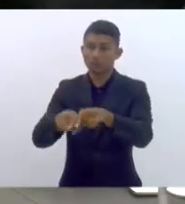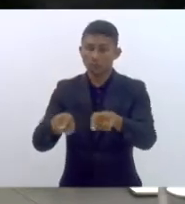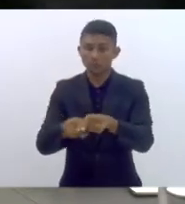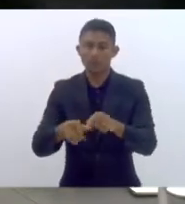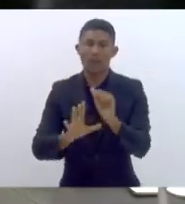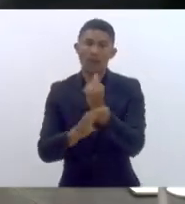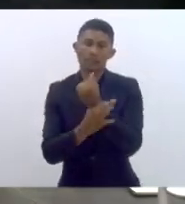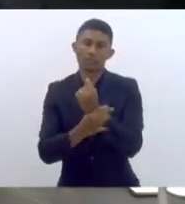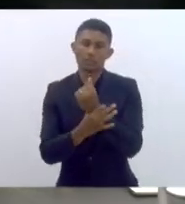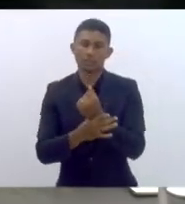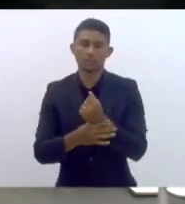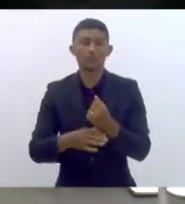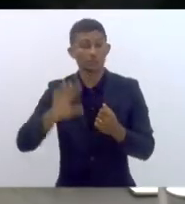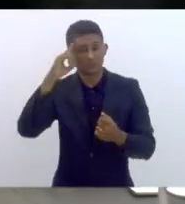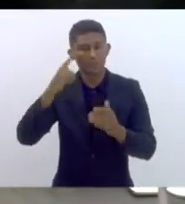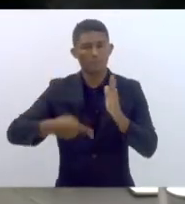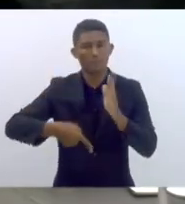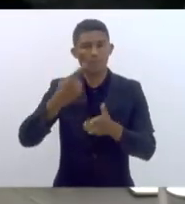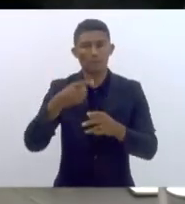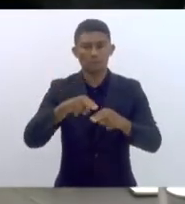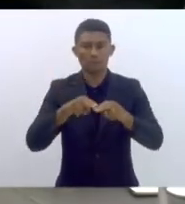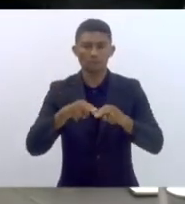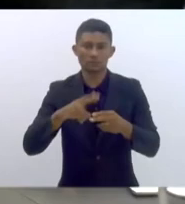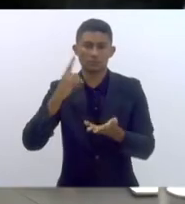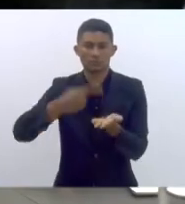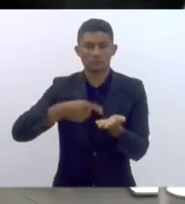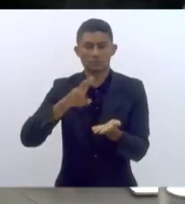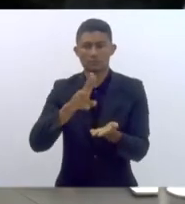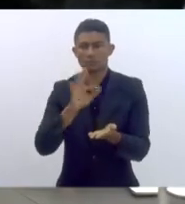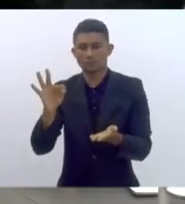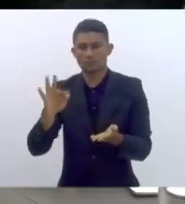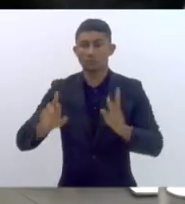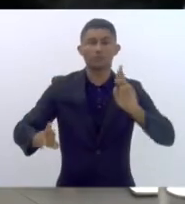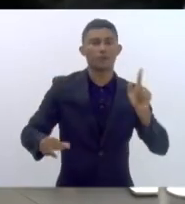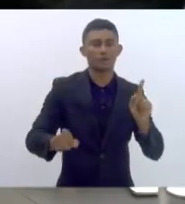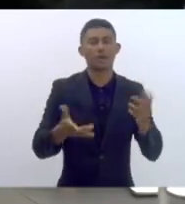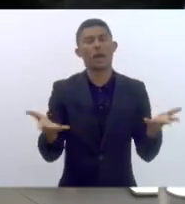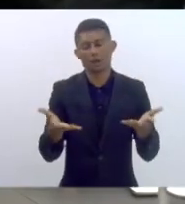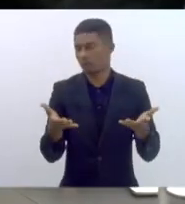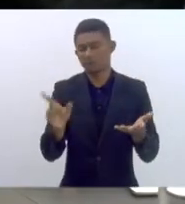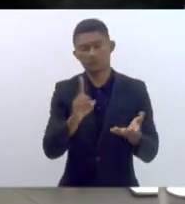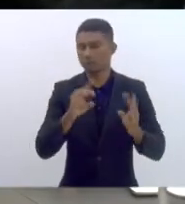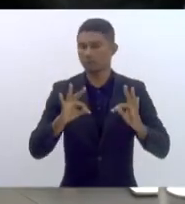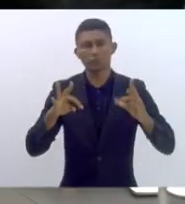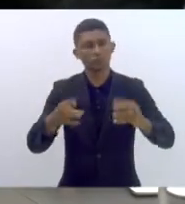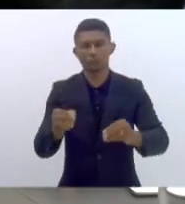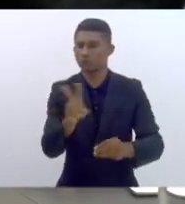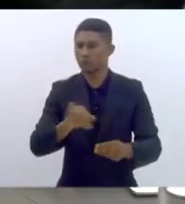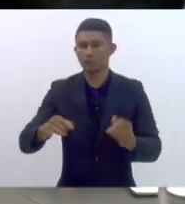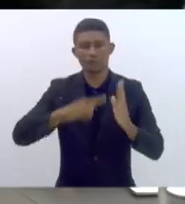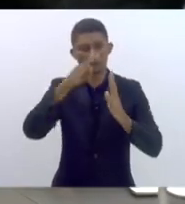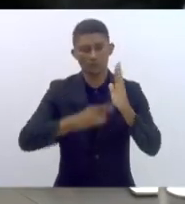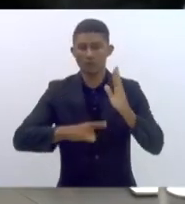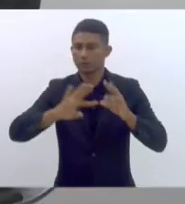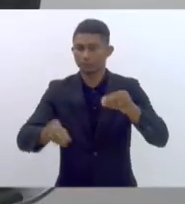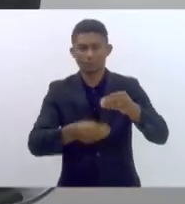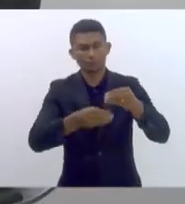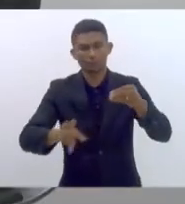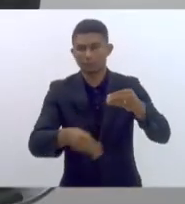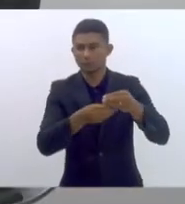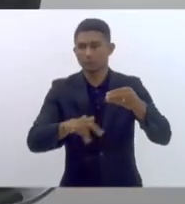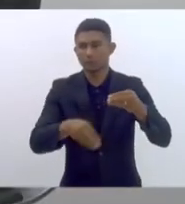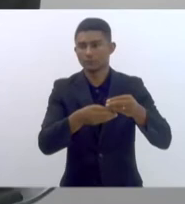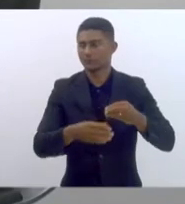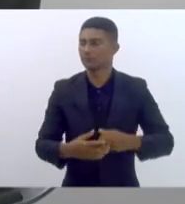regime isso tinha essa diferença. Mas, a partir de agora, não. Todos ficarão para esse contrato. Ô,